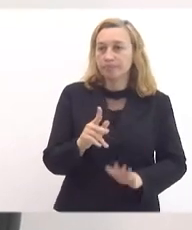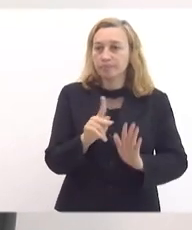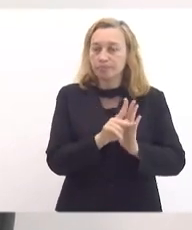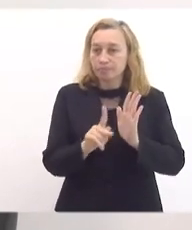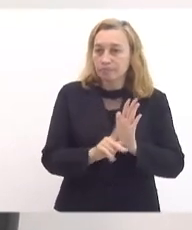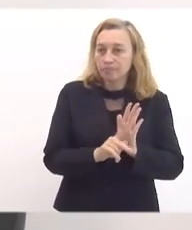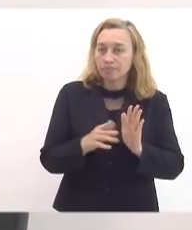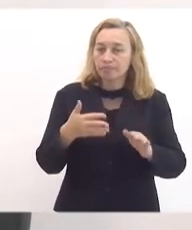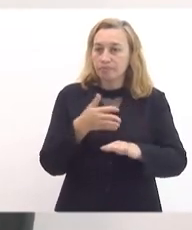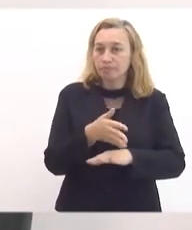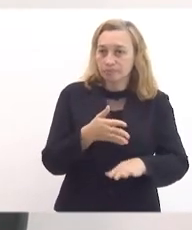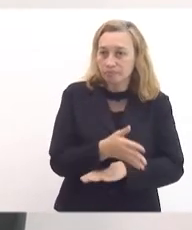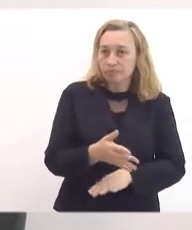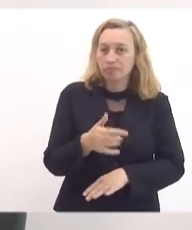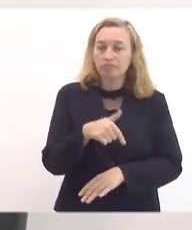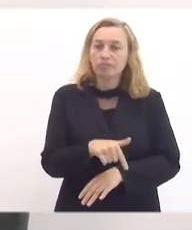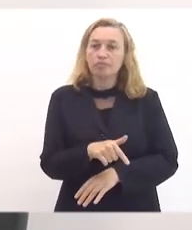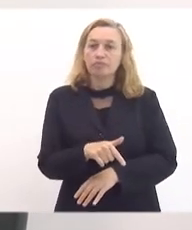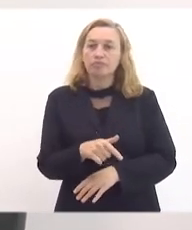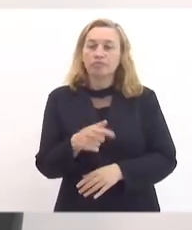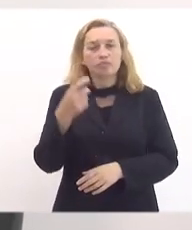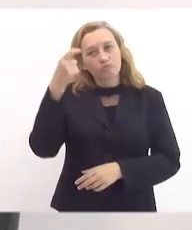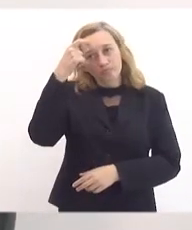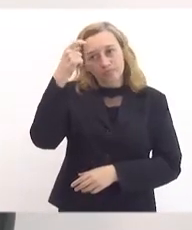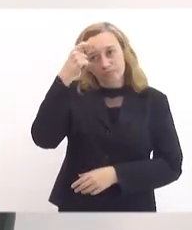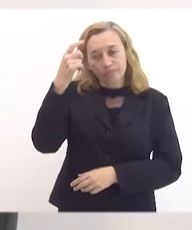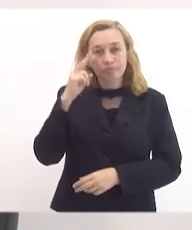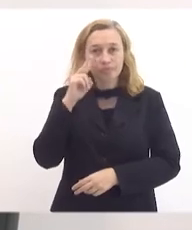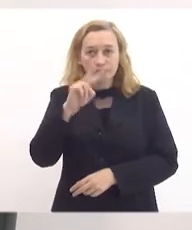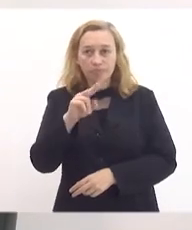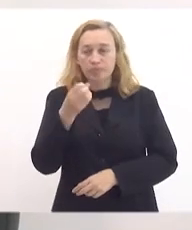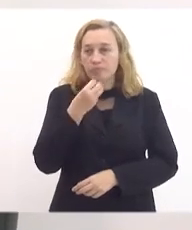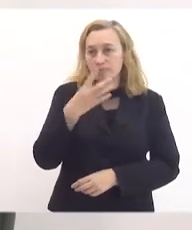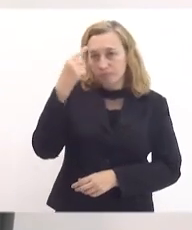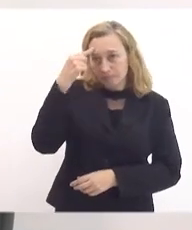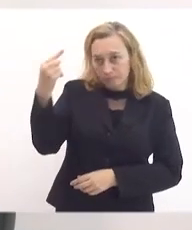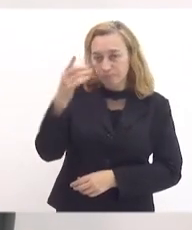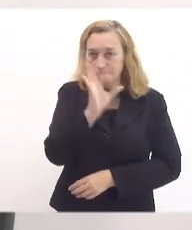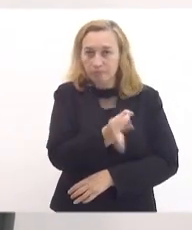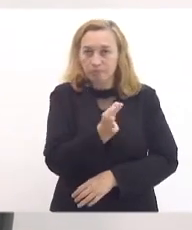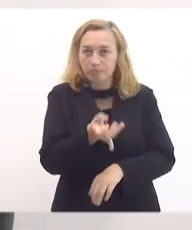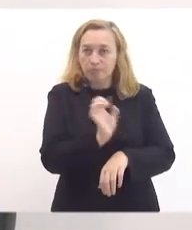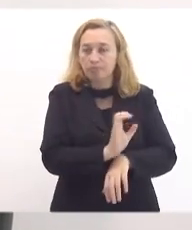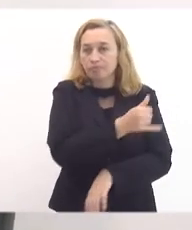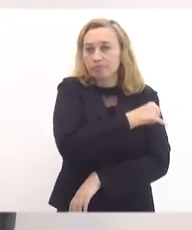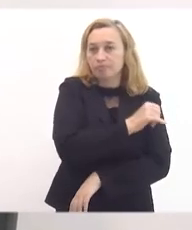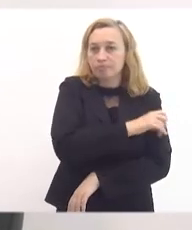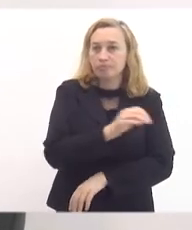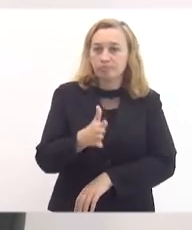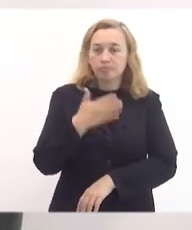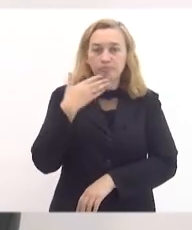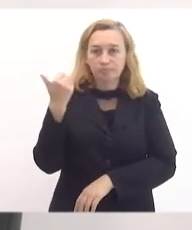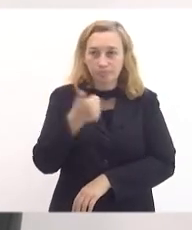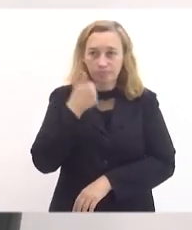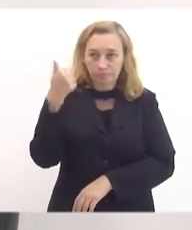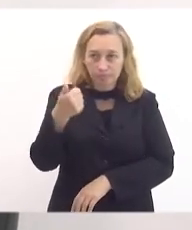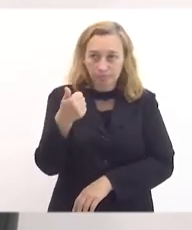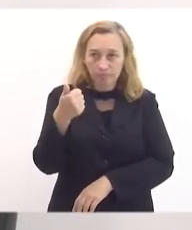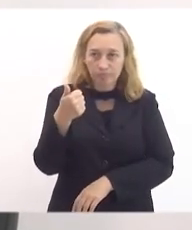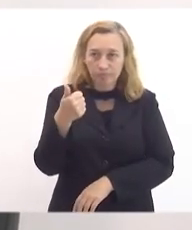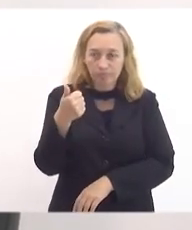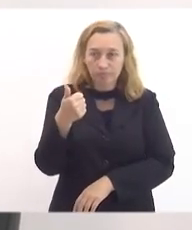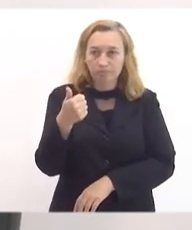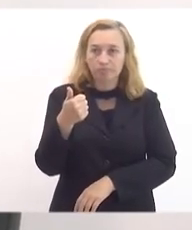precisa inventar a roda basta ter bom senso e o olhar boas ideias que com certeza o estado do Rio de Janeiro vai melhorar na